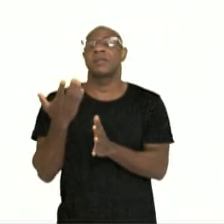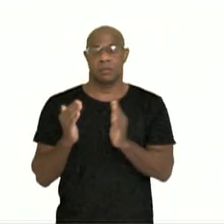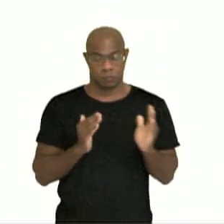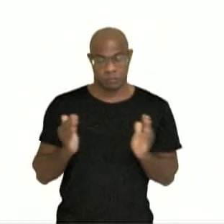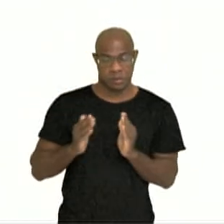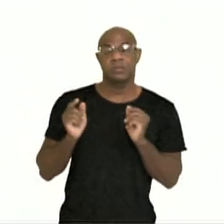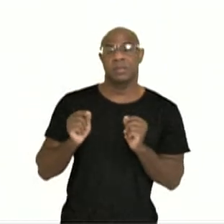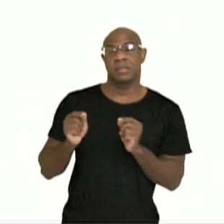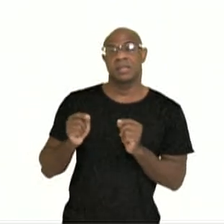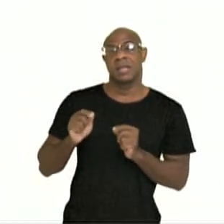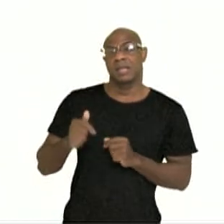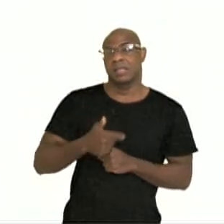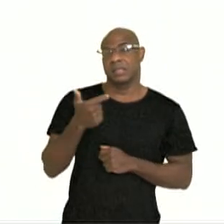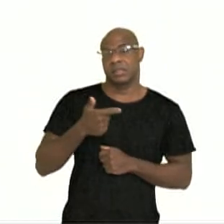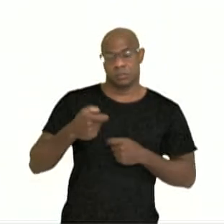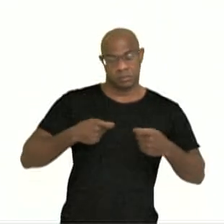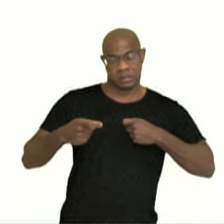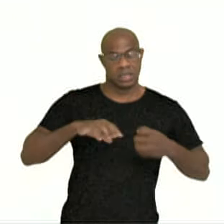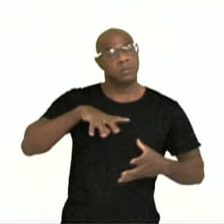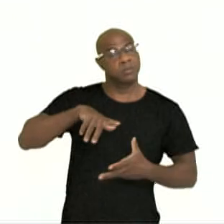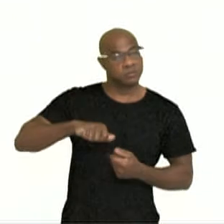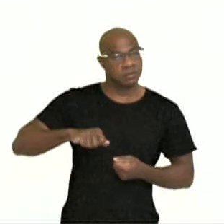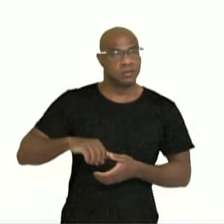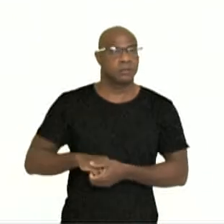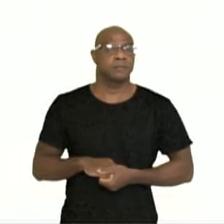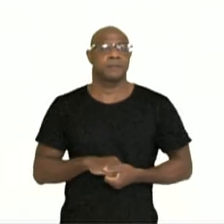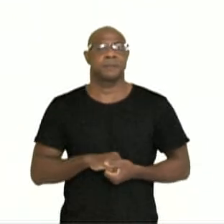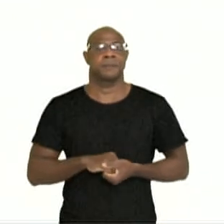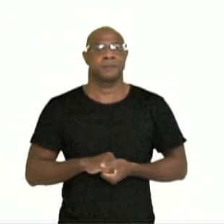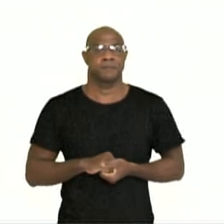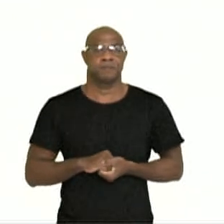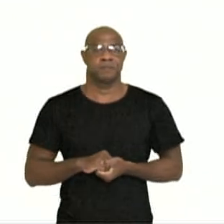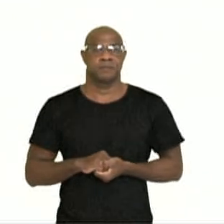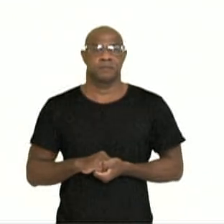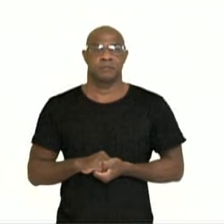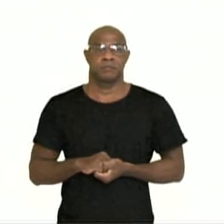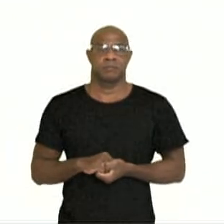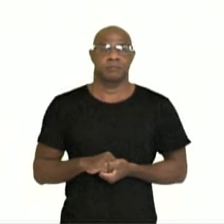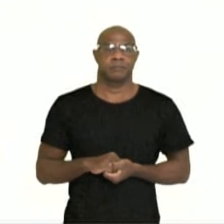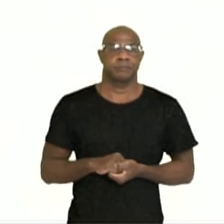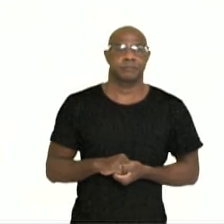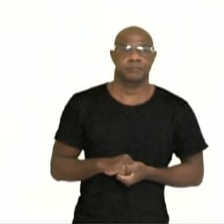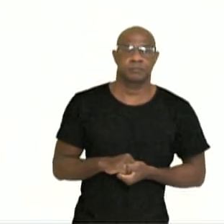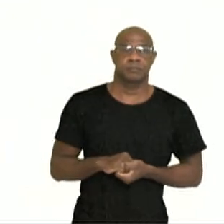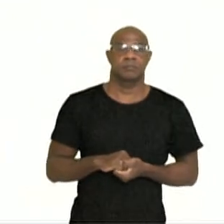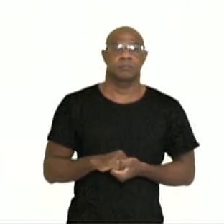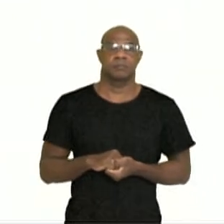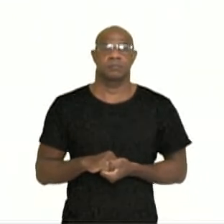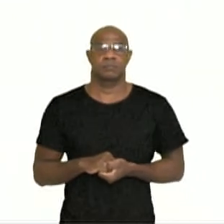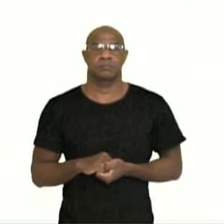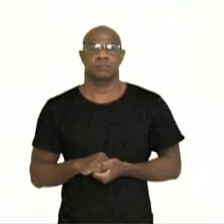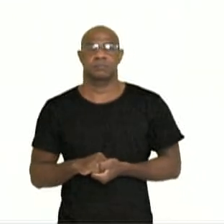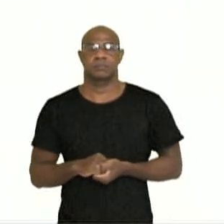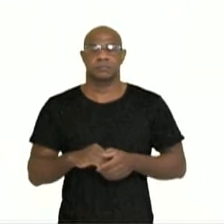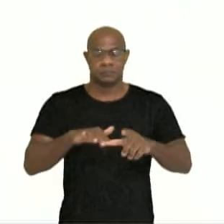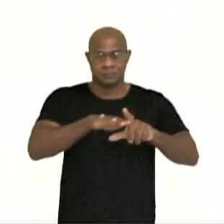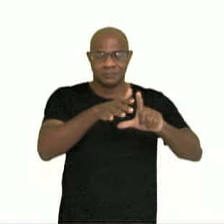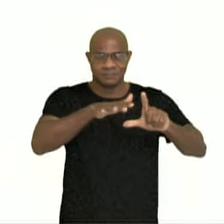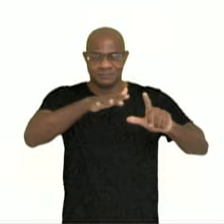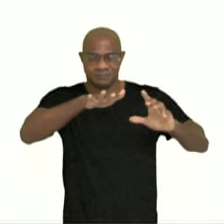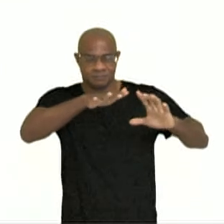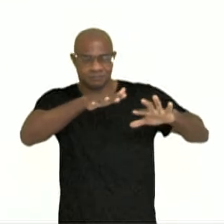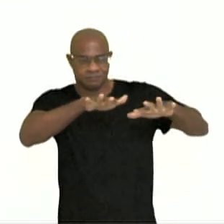Mundial. E the magnetrons were emitted back by the enemy aircraft, né? Os magnetrons, essas ondas,